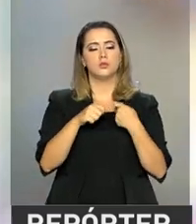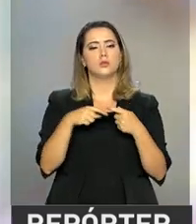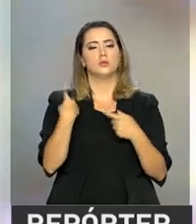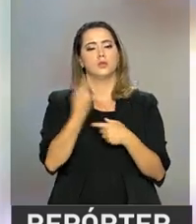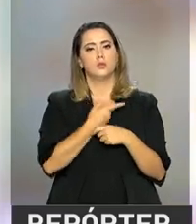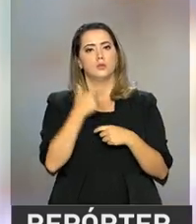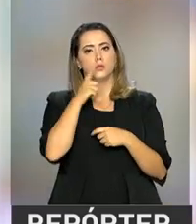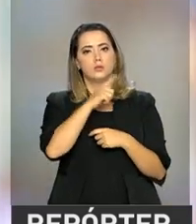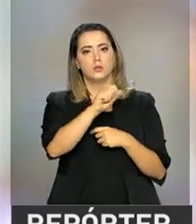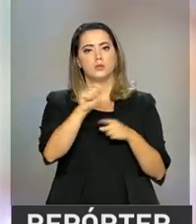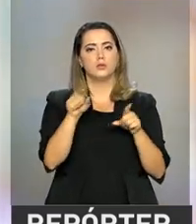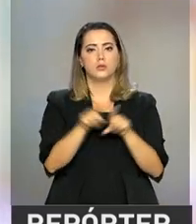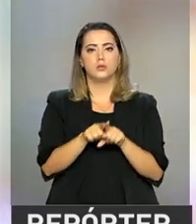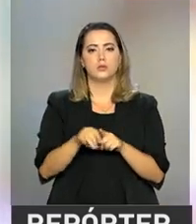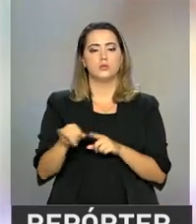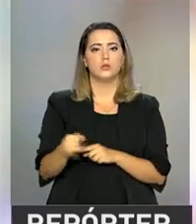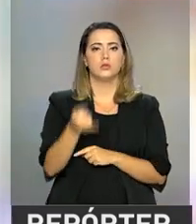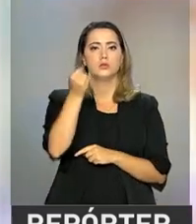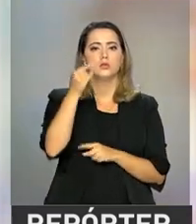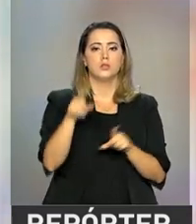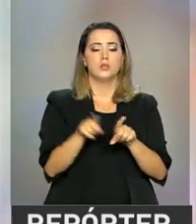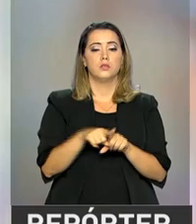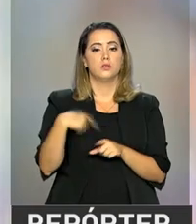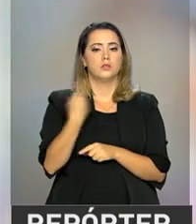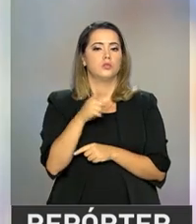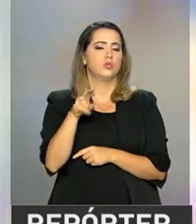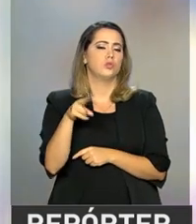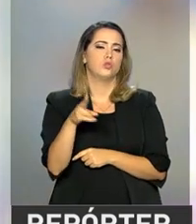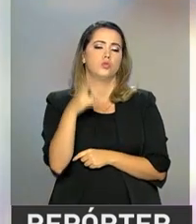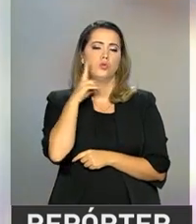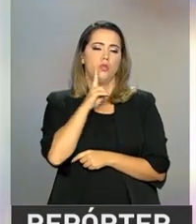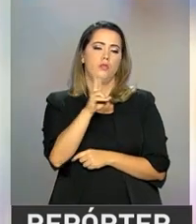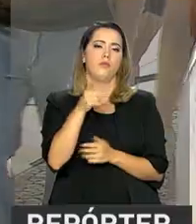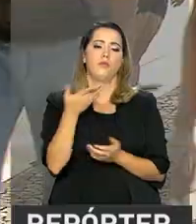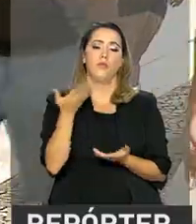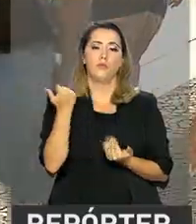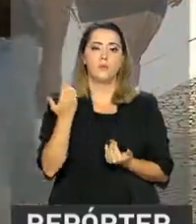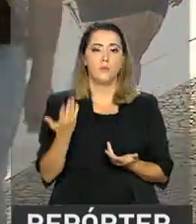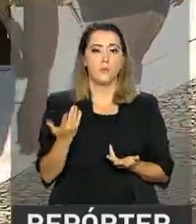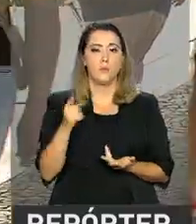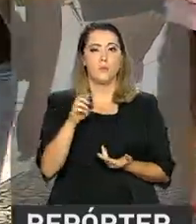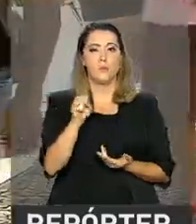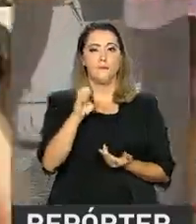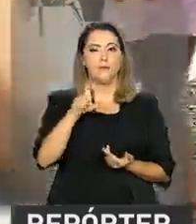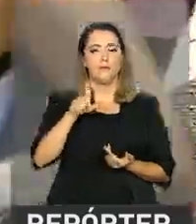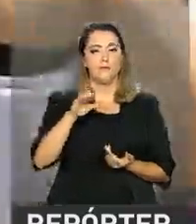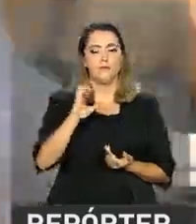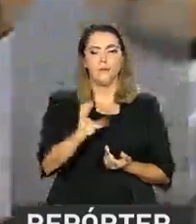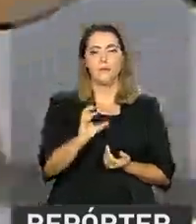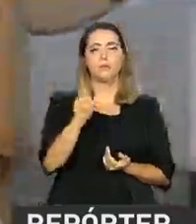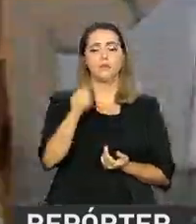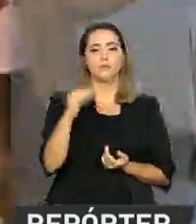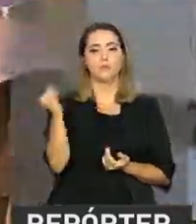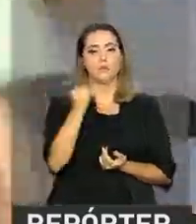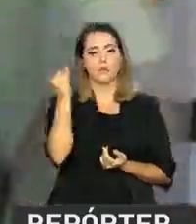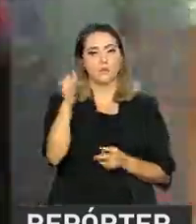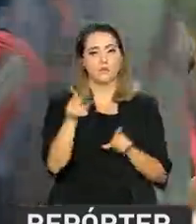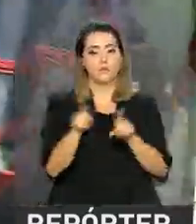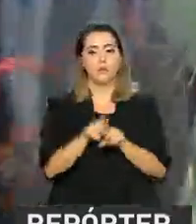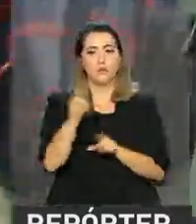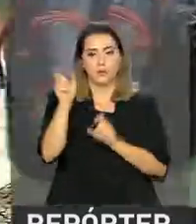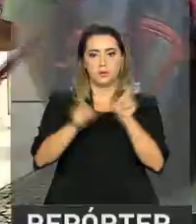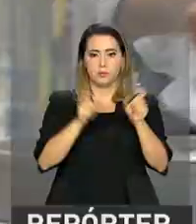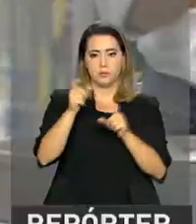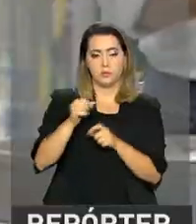atingindo patamares de taxa de juros que a gente nunca verificou na nossa economia. A taxa Selic é um instrumento importante para o